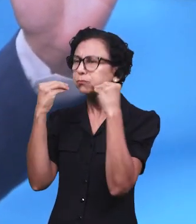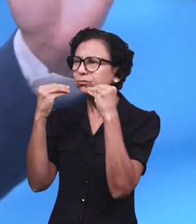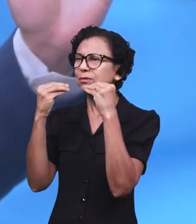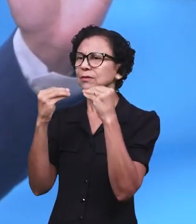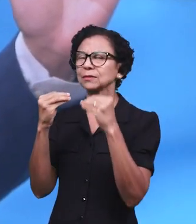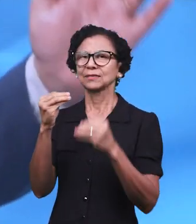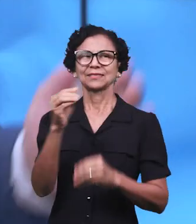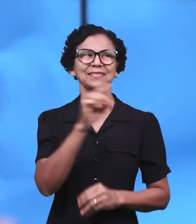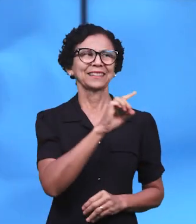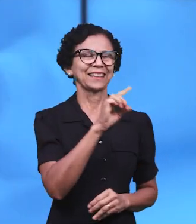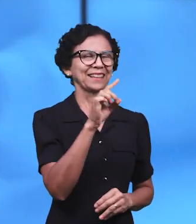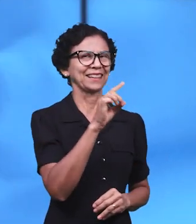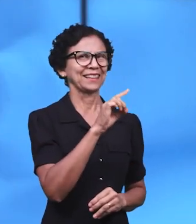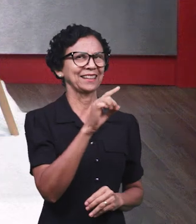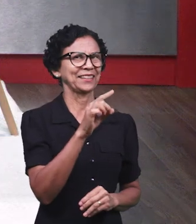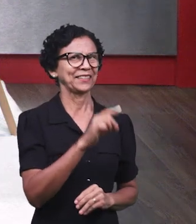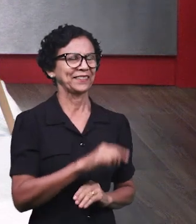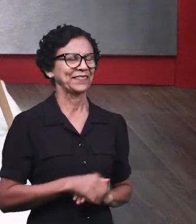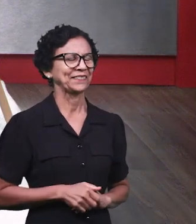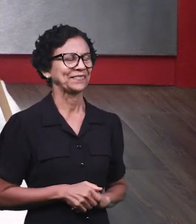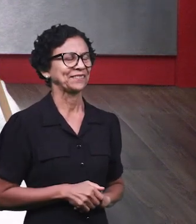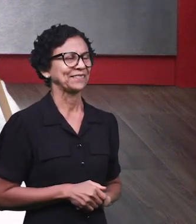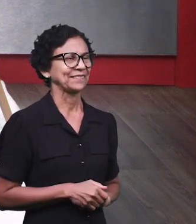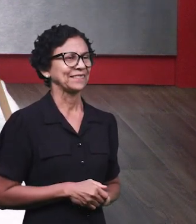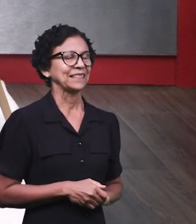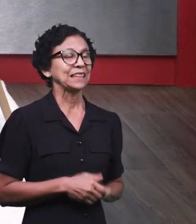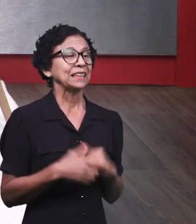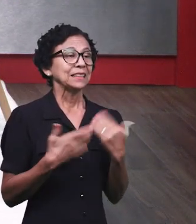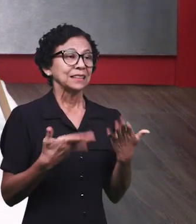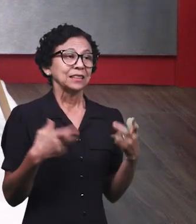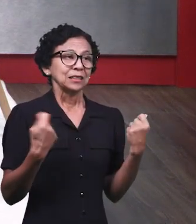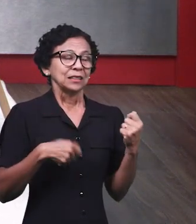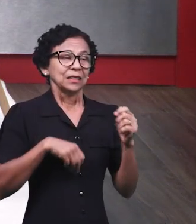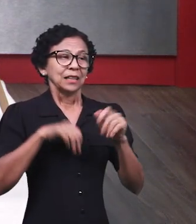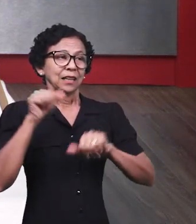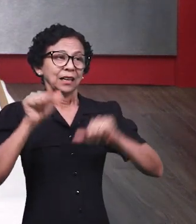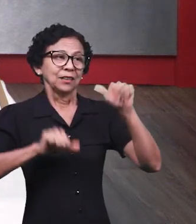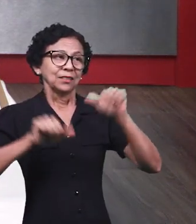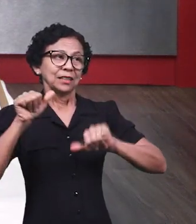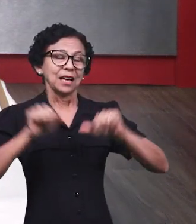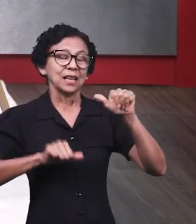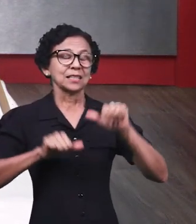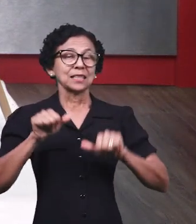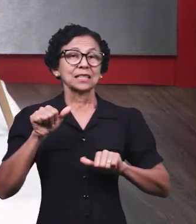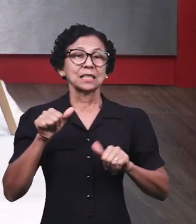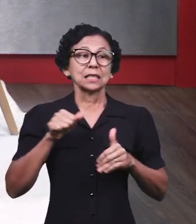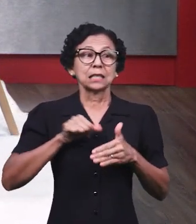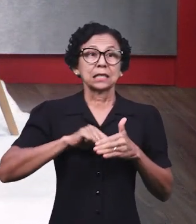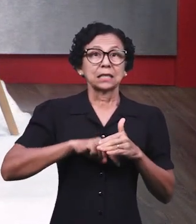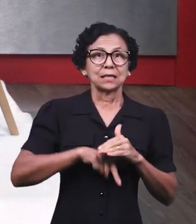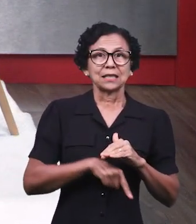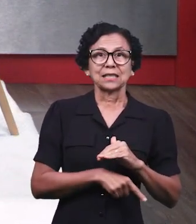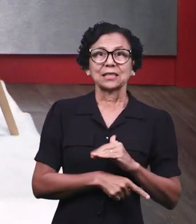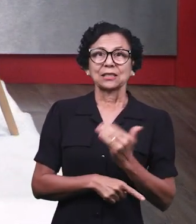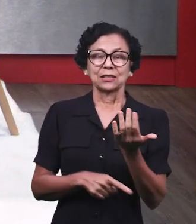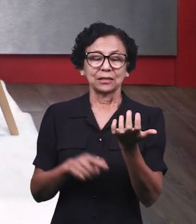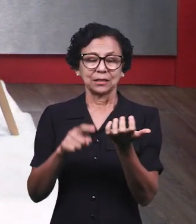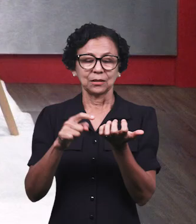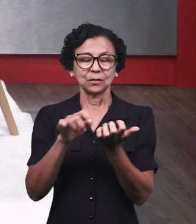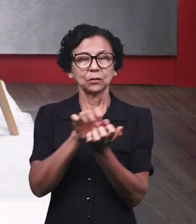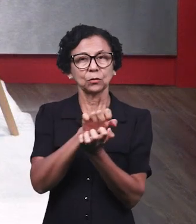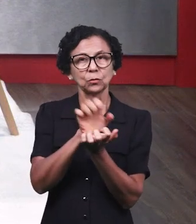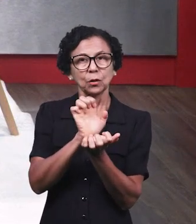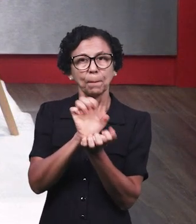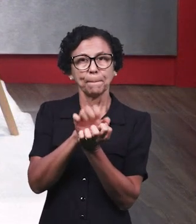tudo. Não, não. Como a gente conversou, é preciso uma avaliação bastante profunda